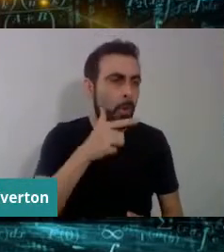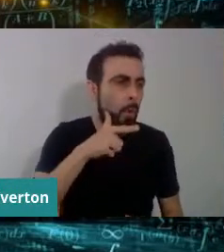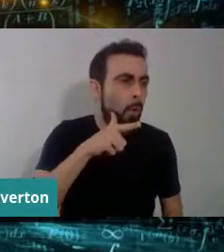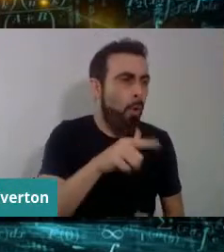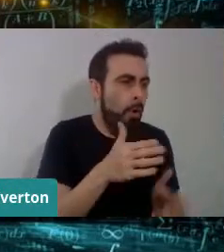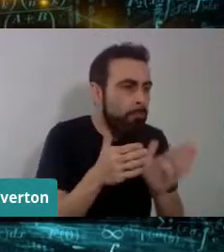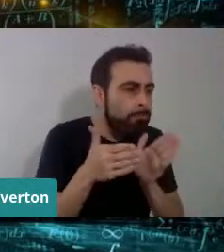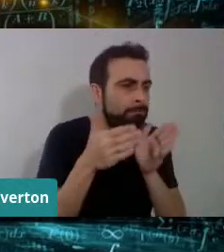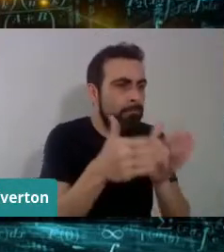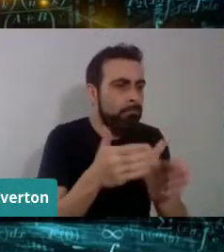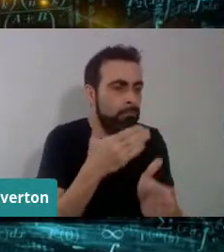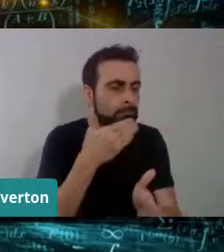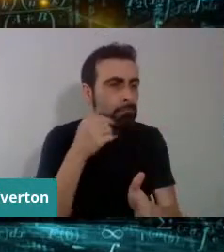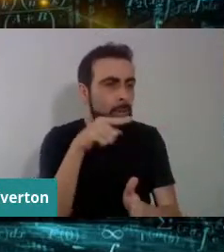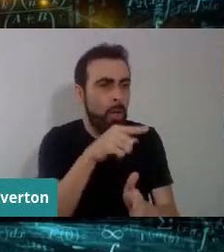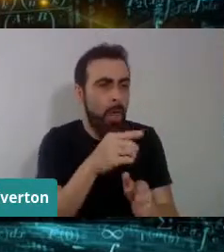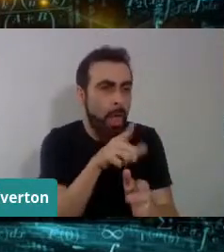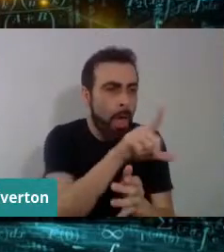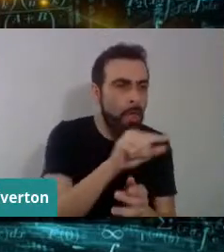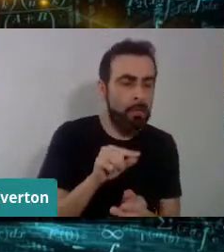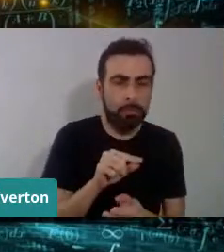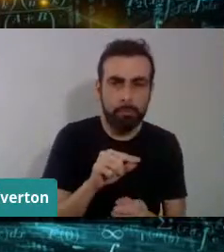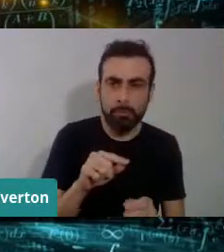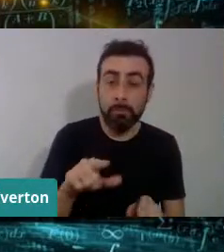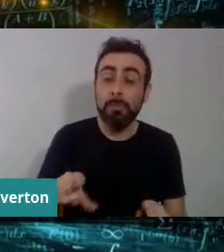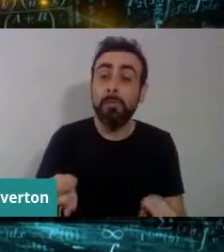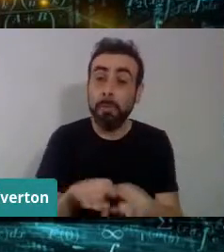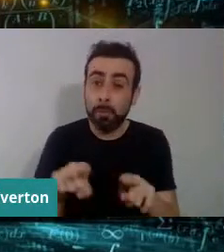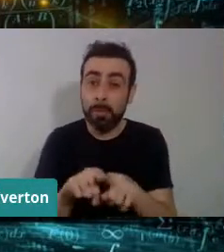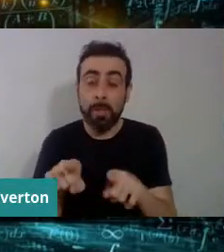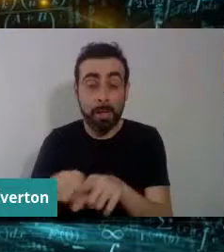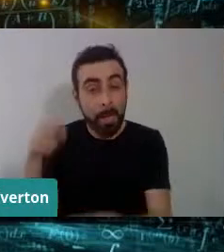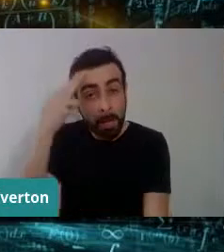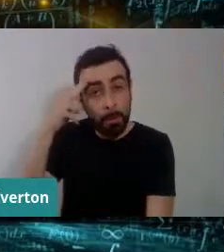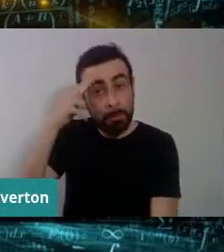muitas vezes pré-determinado, realiza sonhos.